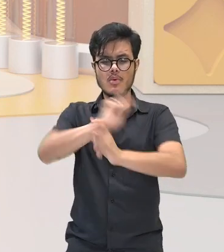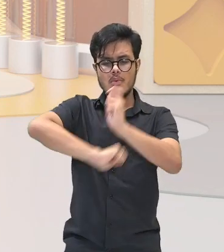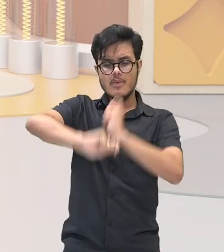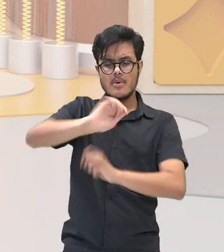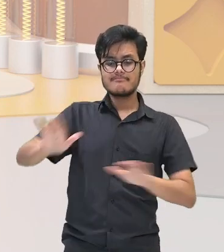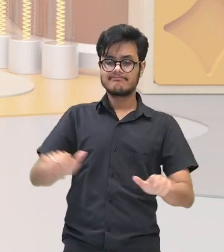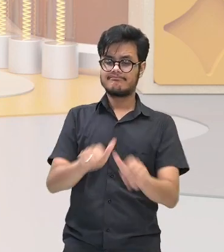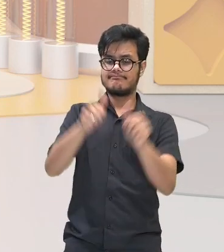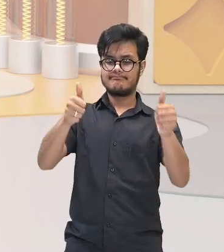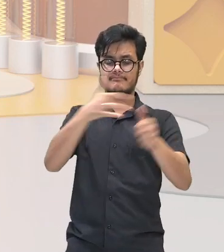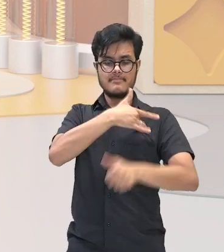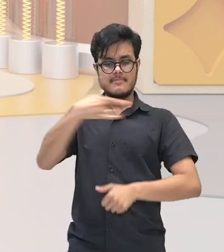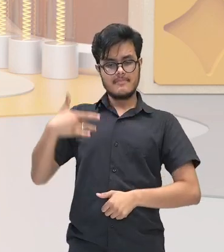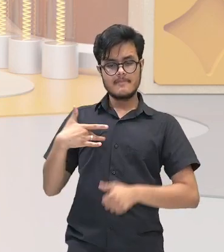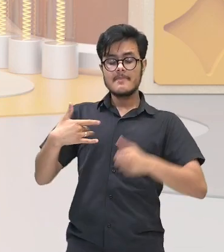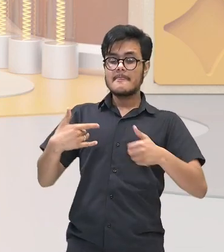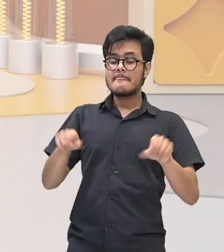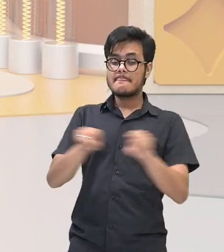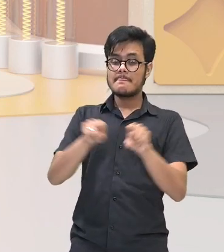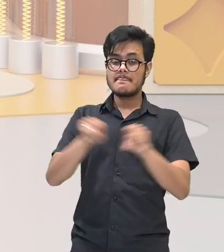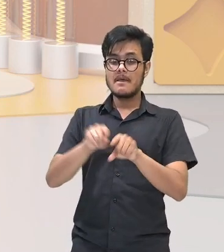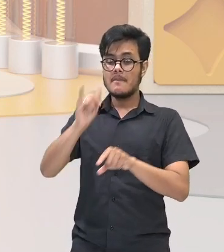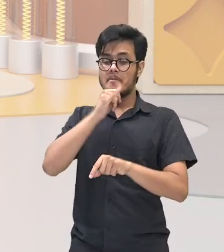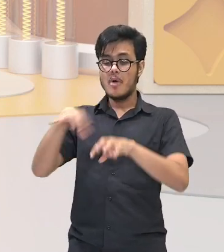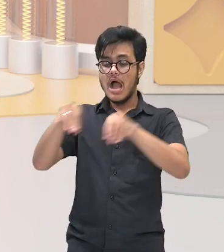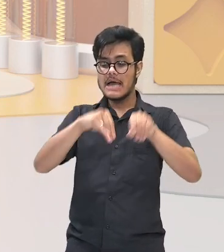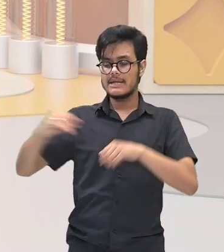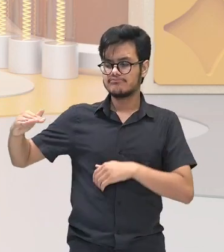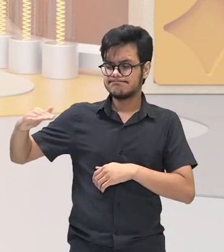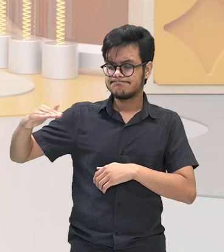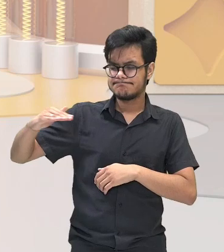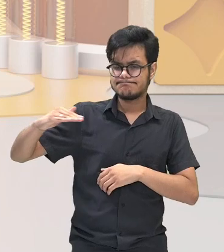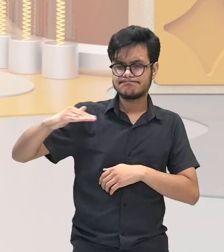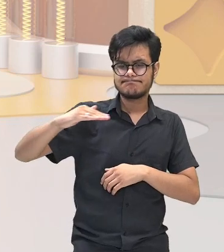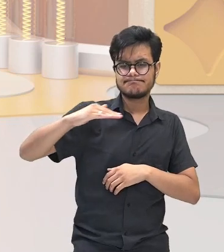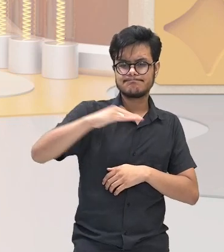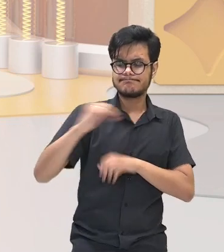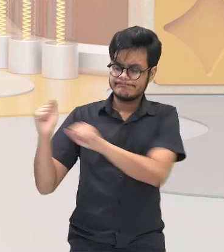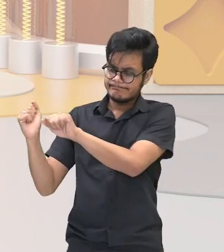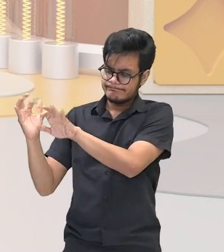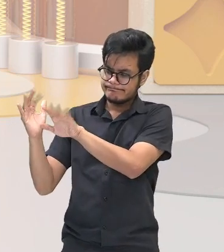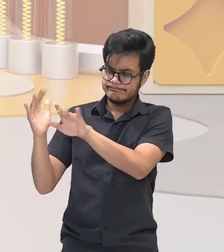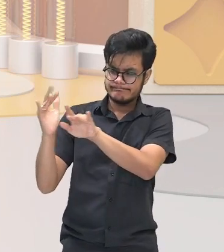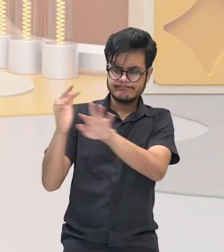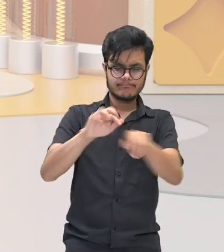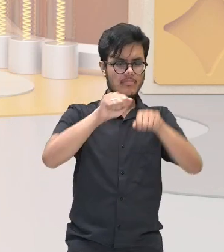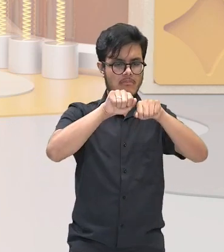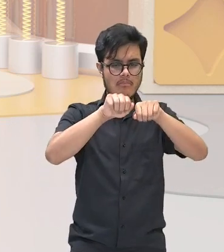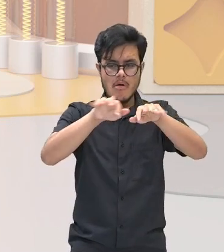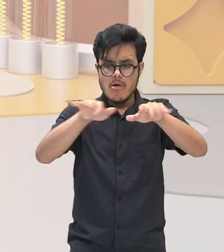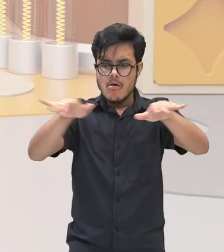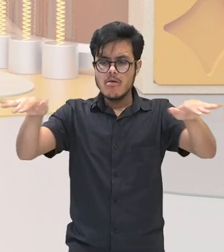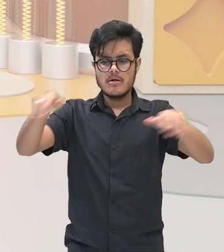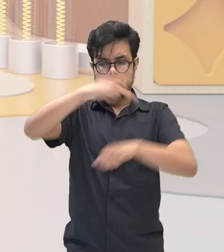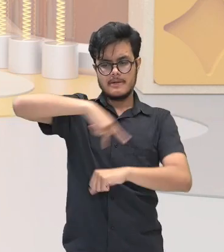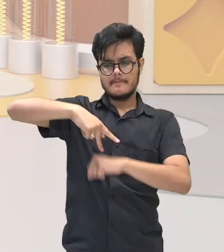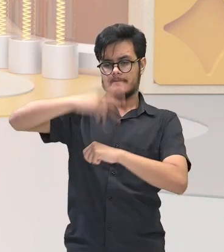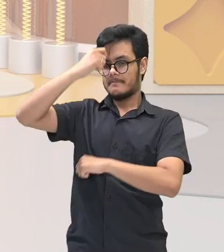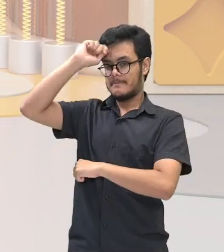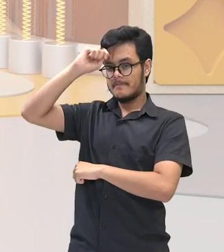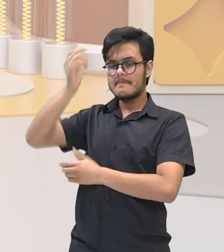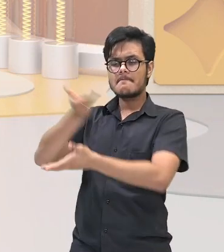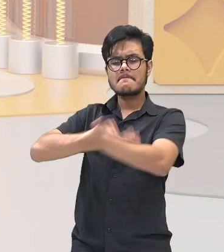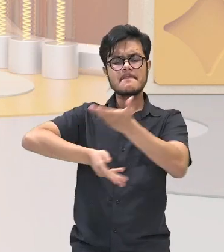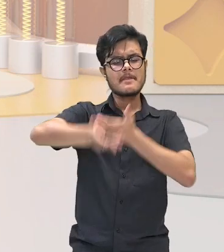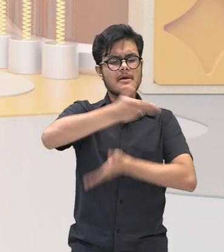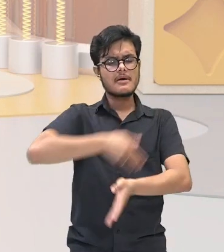econômicas, atravessando o deserto do Saara e alcançavam várias terras subsaarianas para fazerem trocas